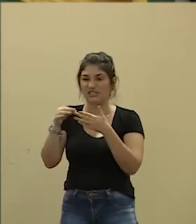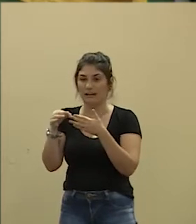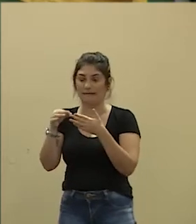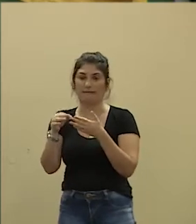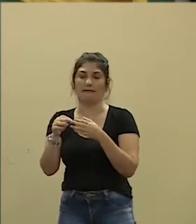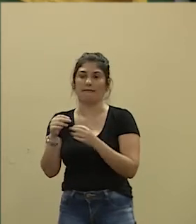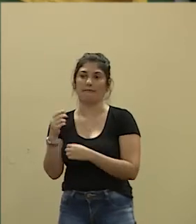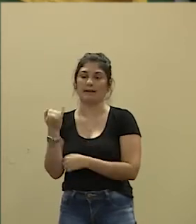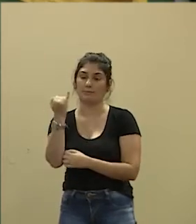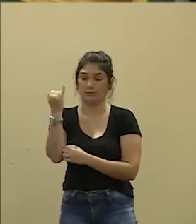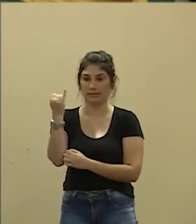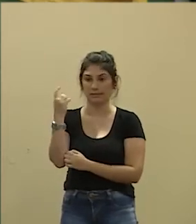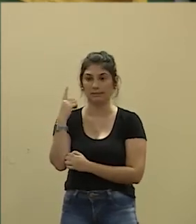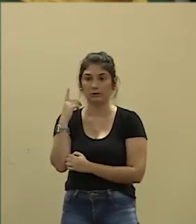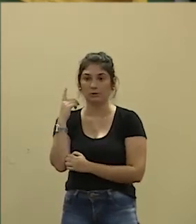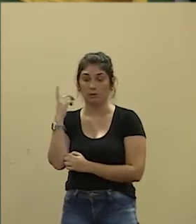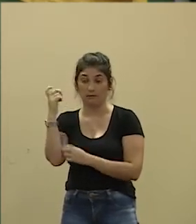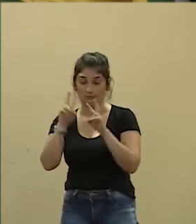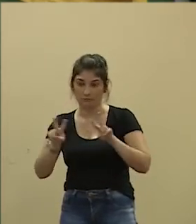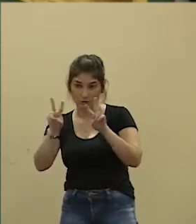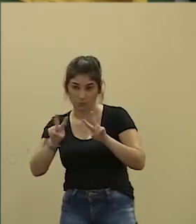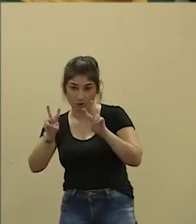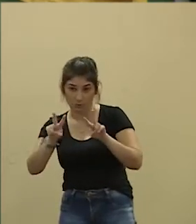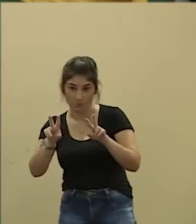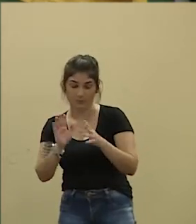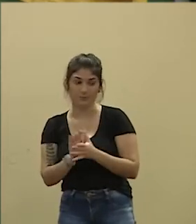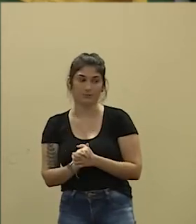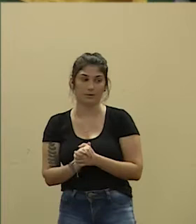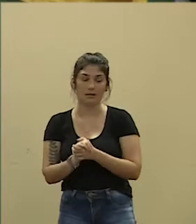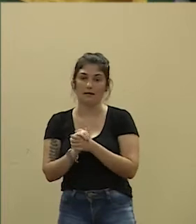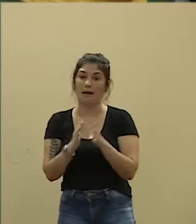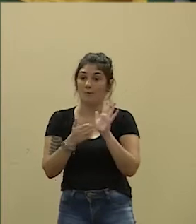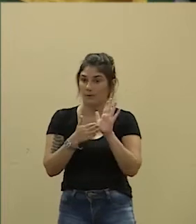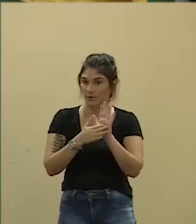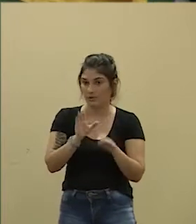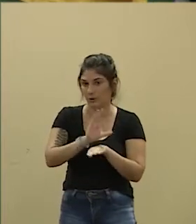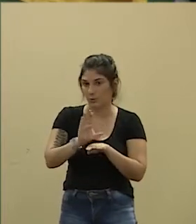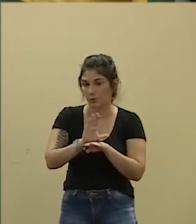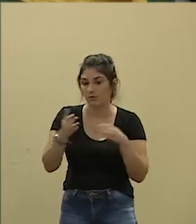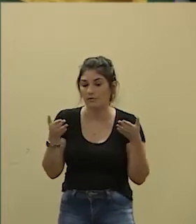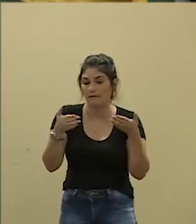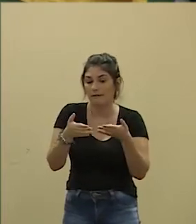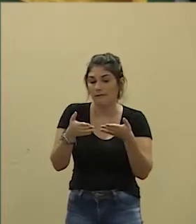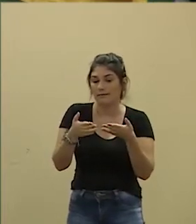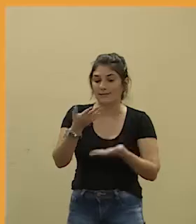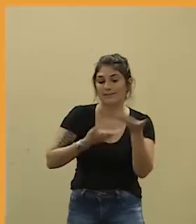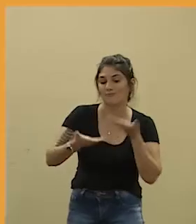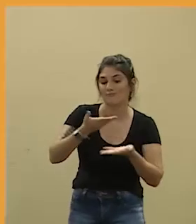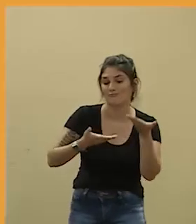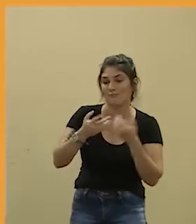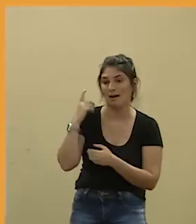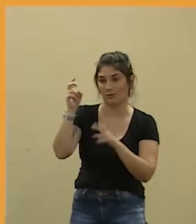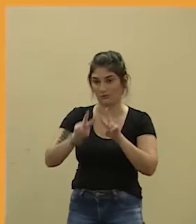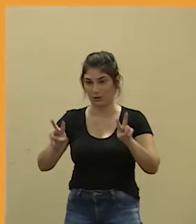texto é o cúmulo a proposta pedagógica do curso é centrada na troca audiovisual os